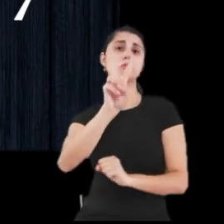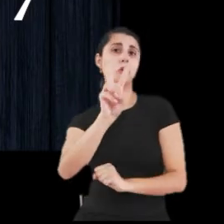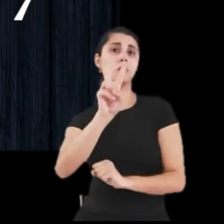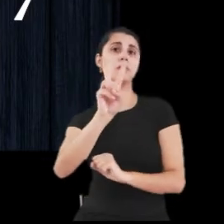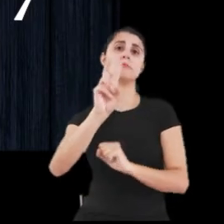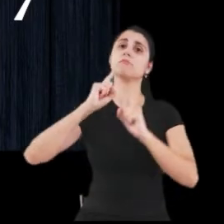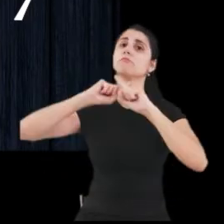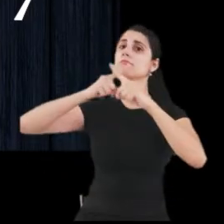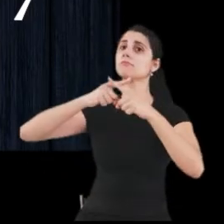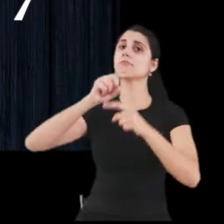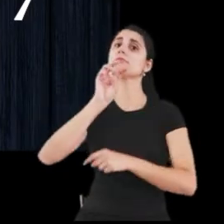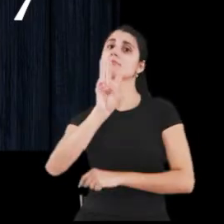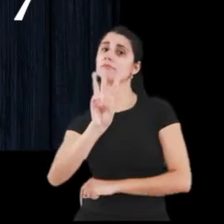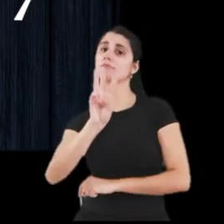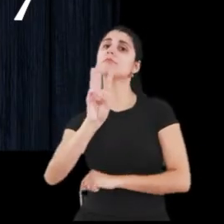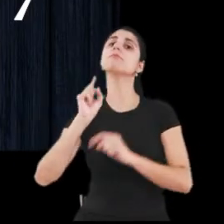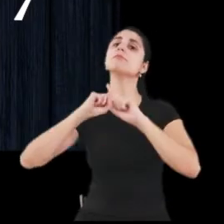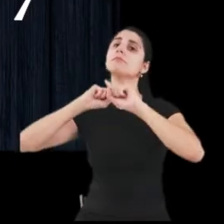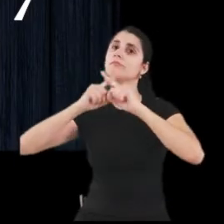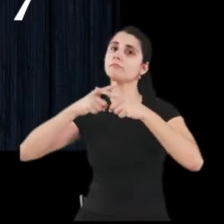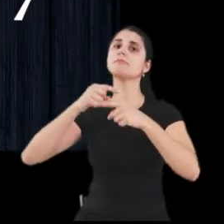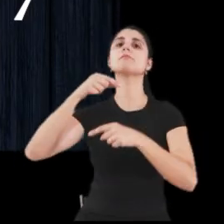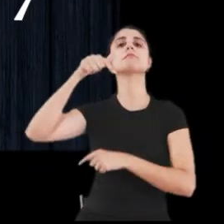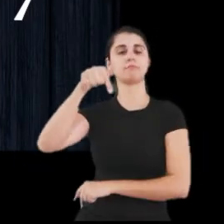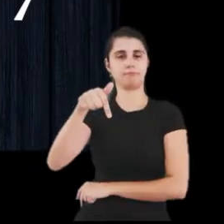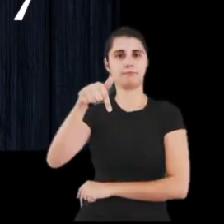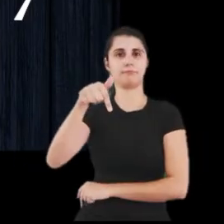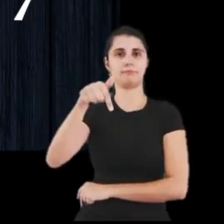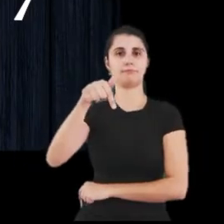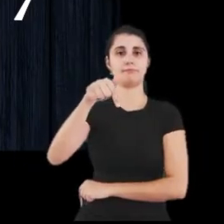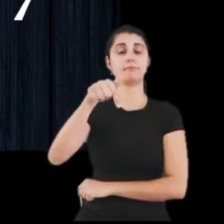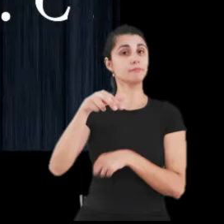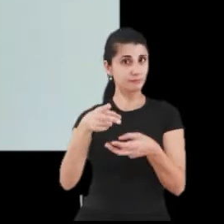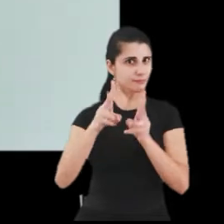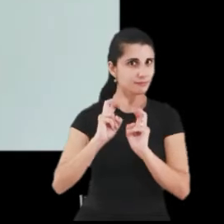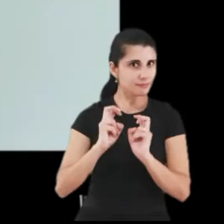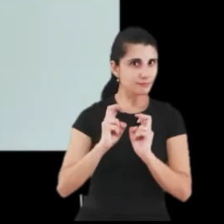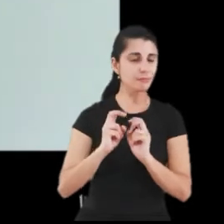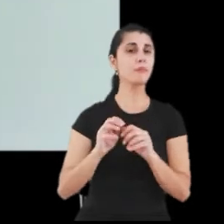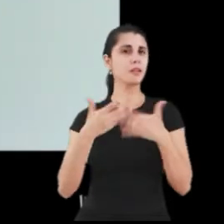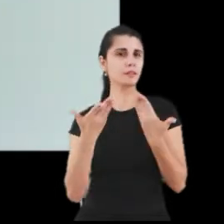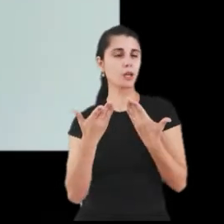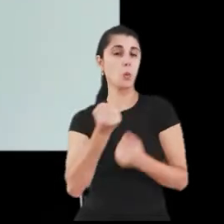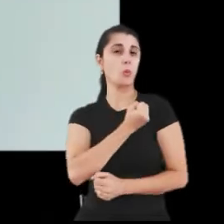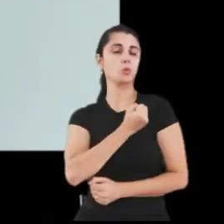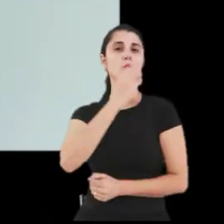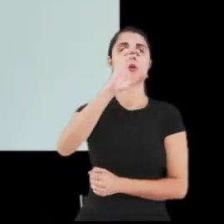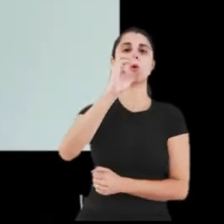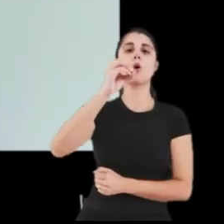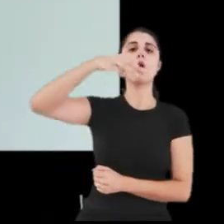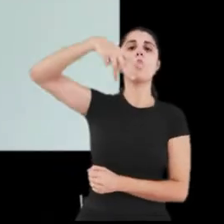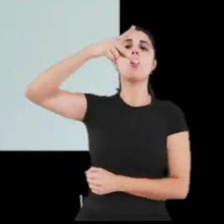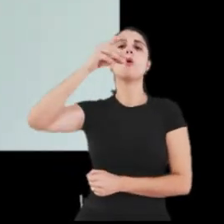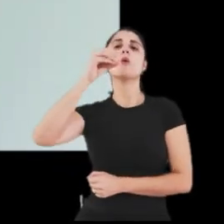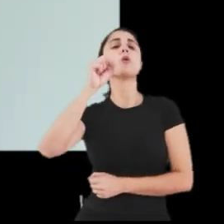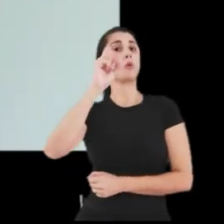2 vezes 3 vezes 7. Perceberam? Eu peguei o número composto e